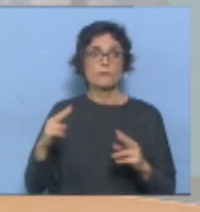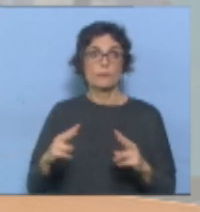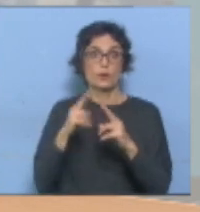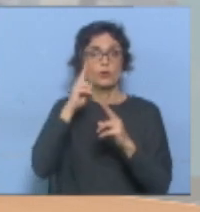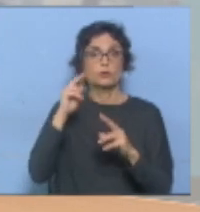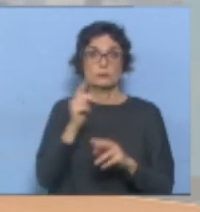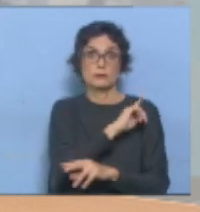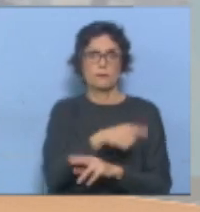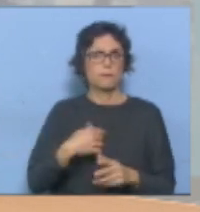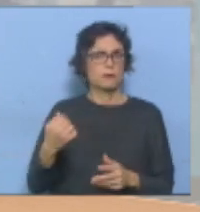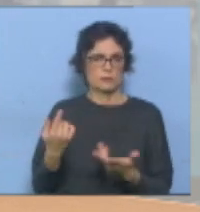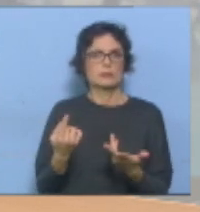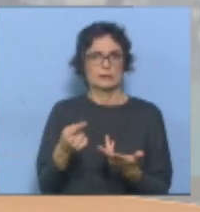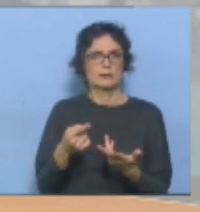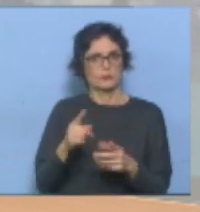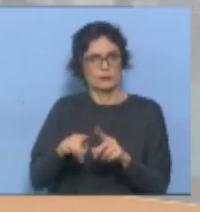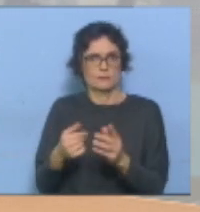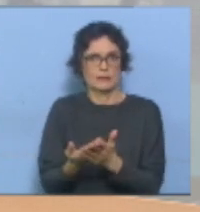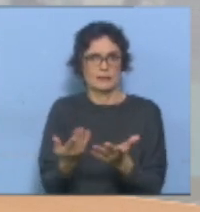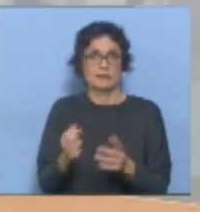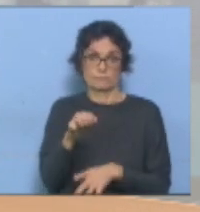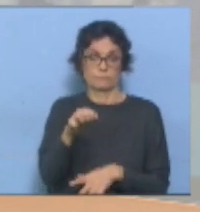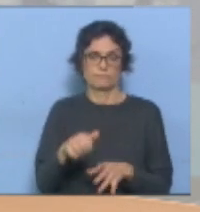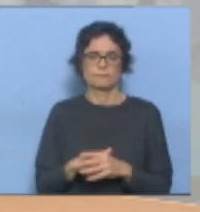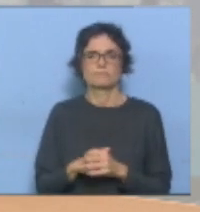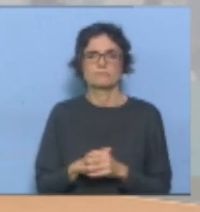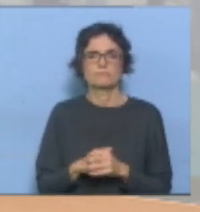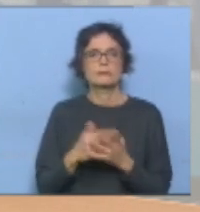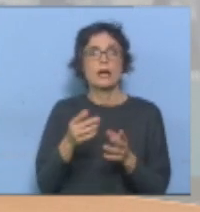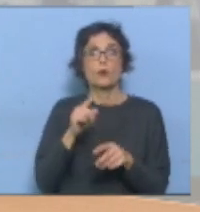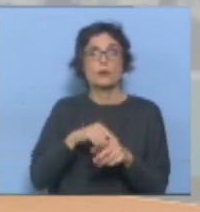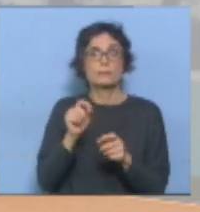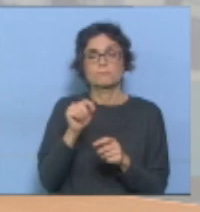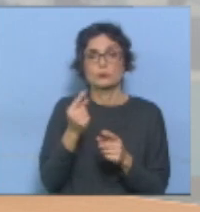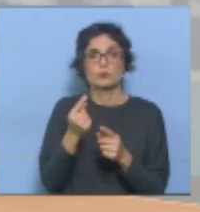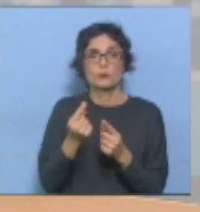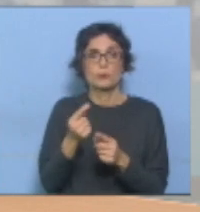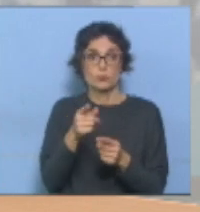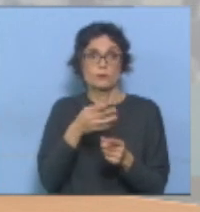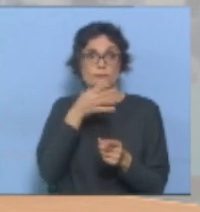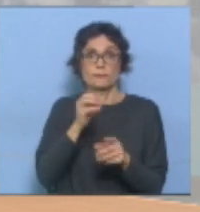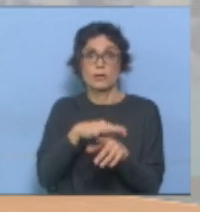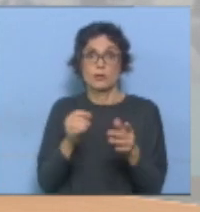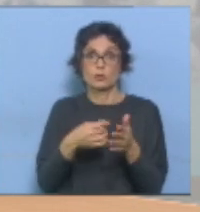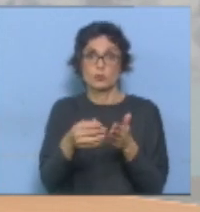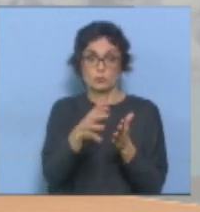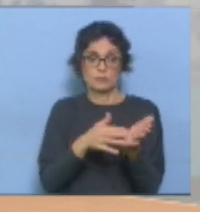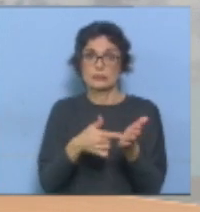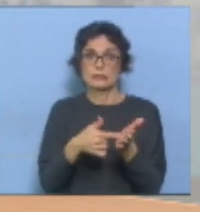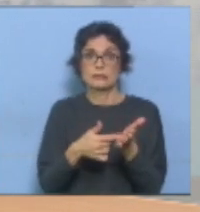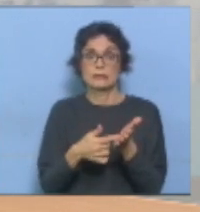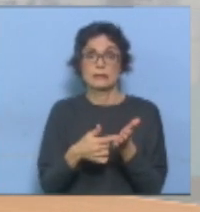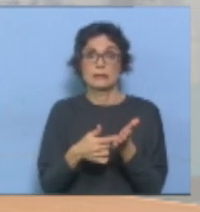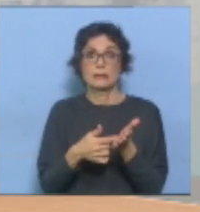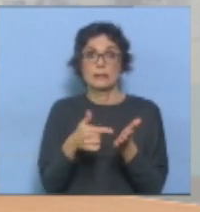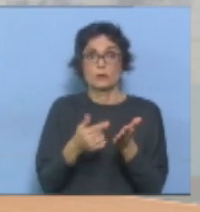é a diferença, não é? Sim. Vamos aproveitar os minutos que temos para deixar algumas indicações que estão neste guia. porque